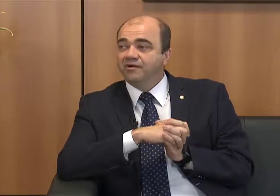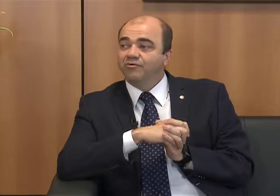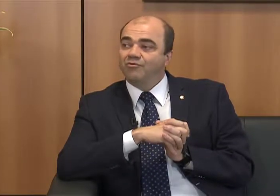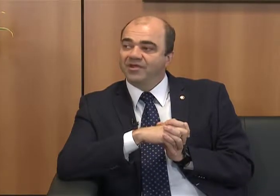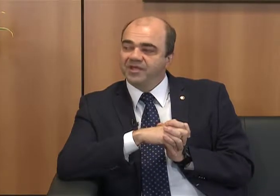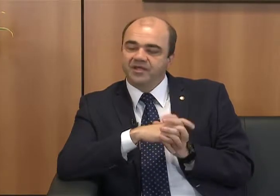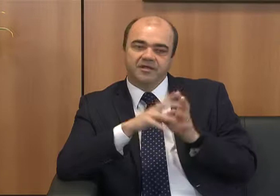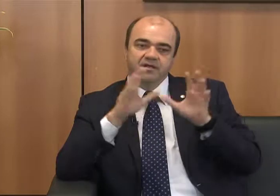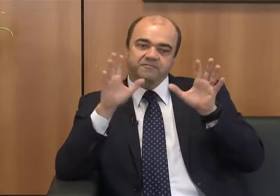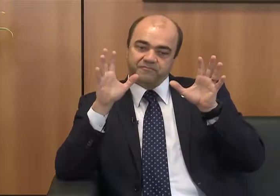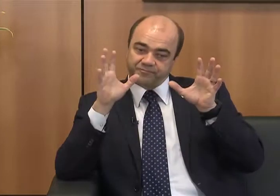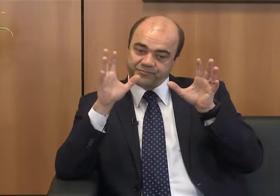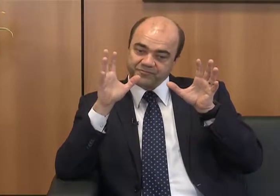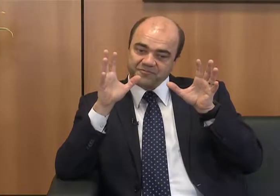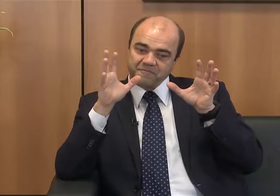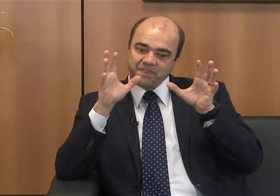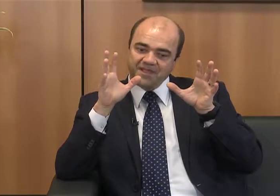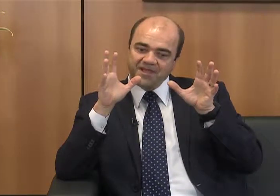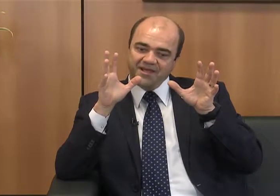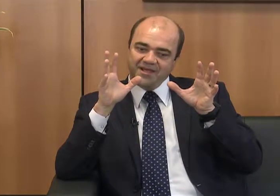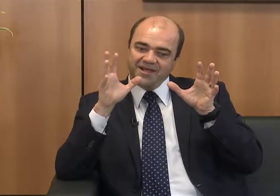fazer com que